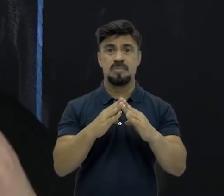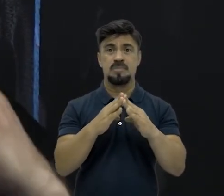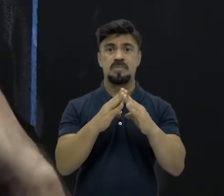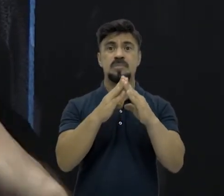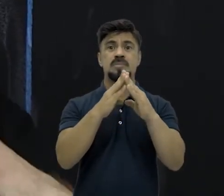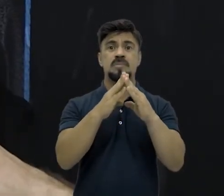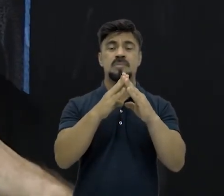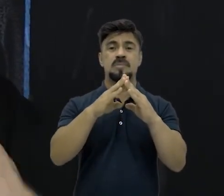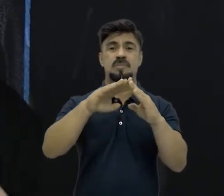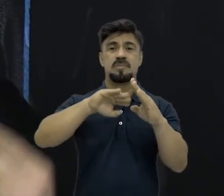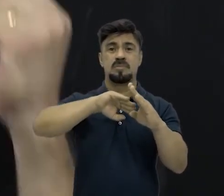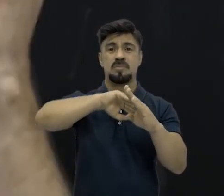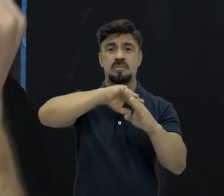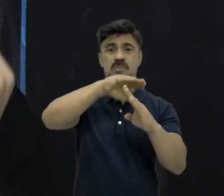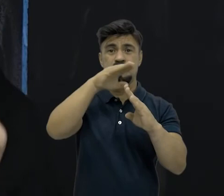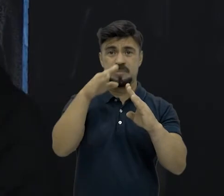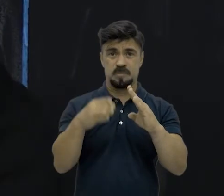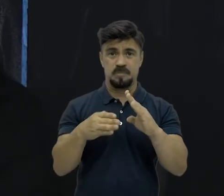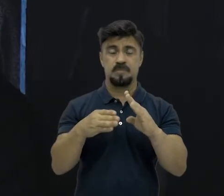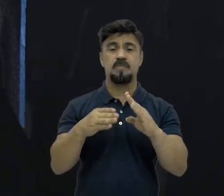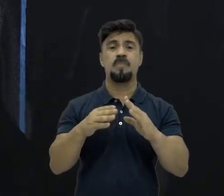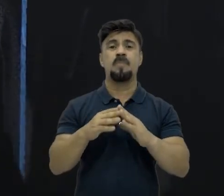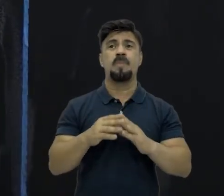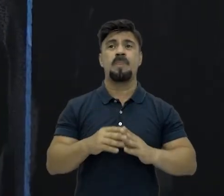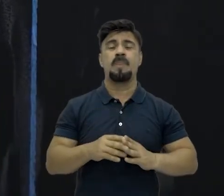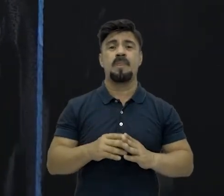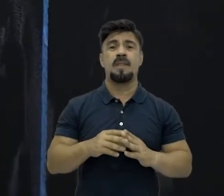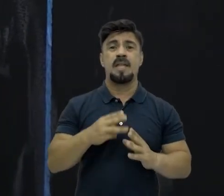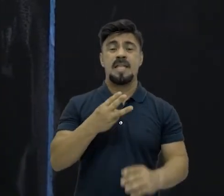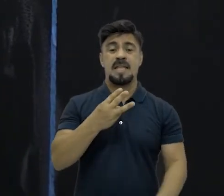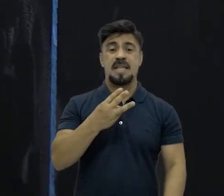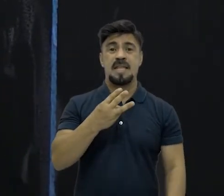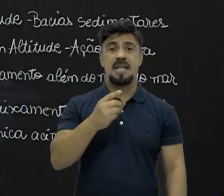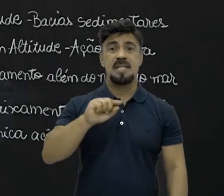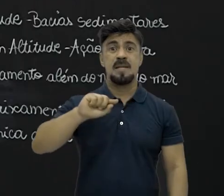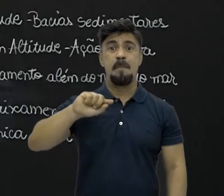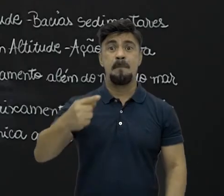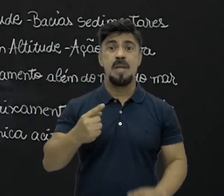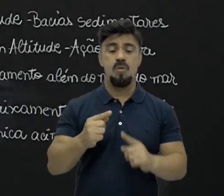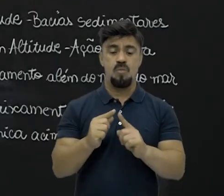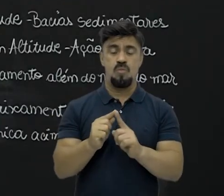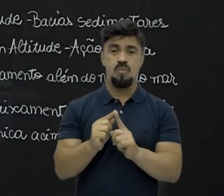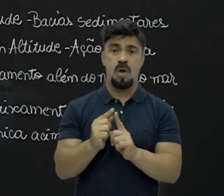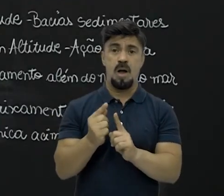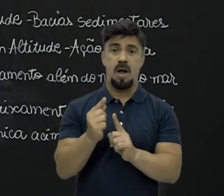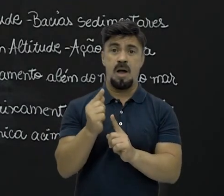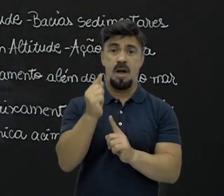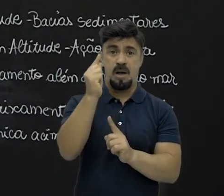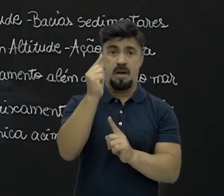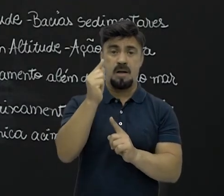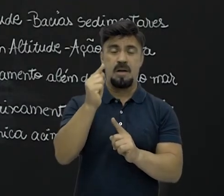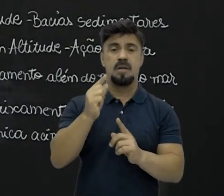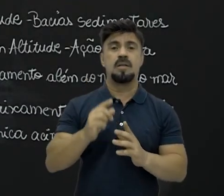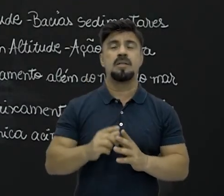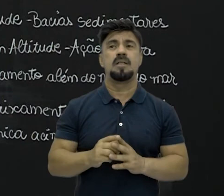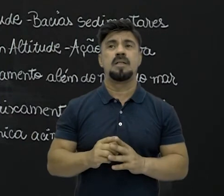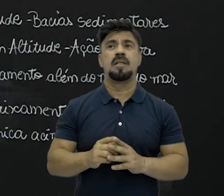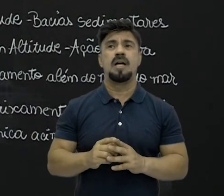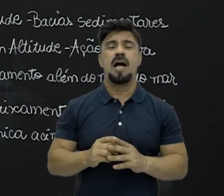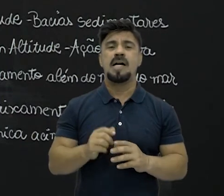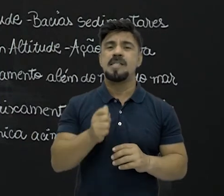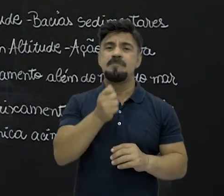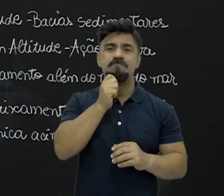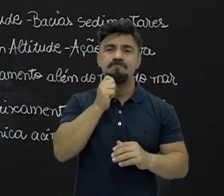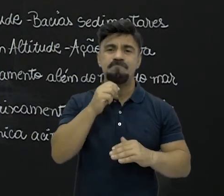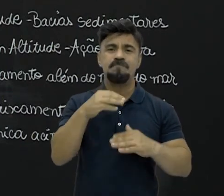dobramentos modernos, acima de 3.000 metros de altitude. Então, ela não sofreu ainda tanto processo de erosão, tá